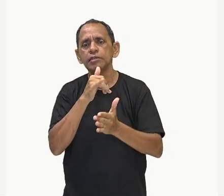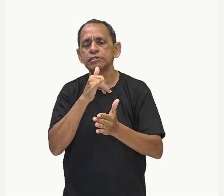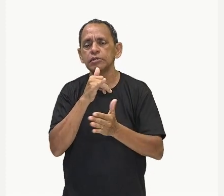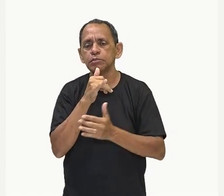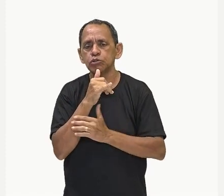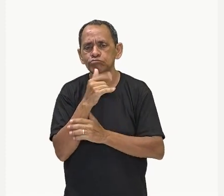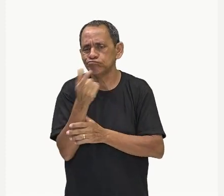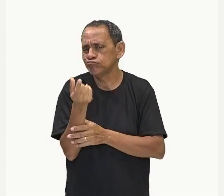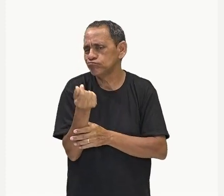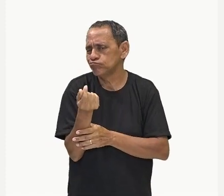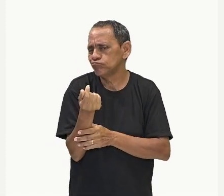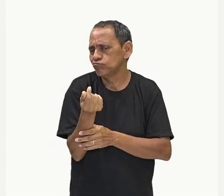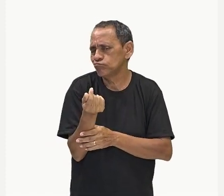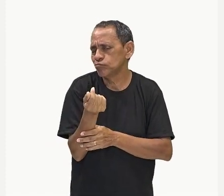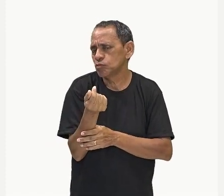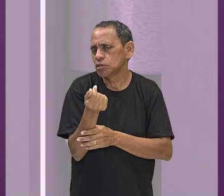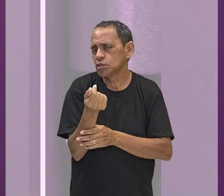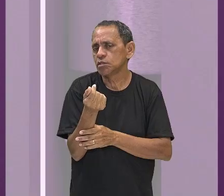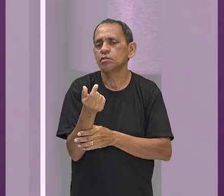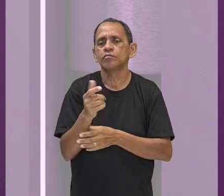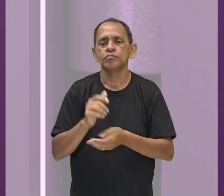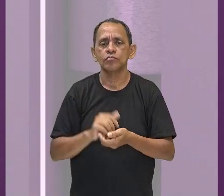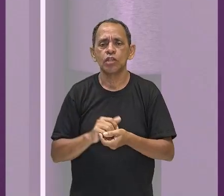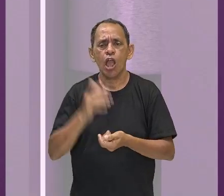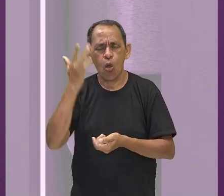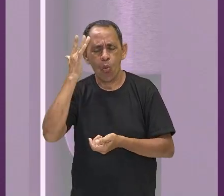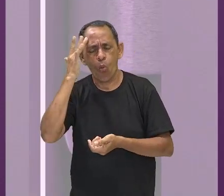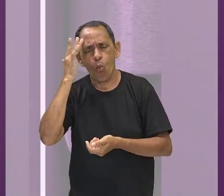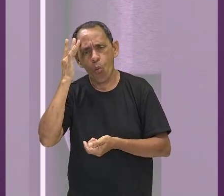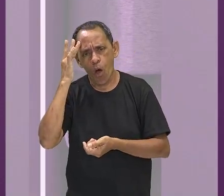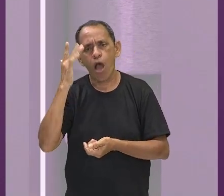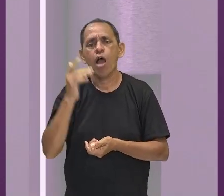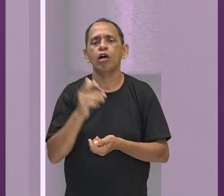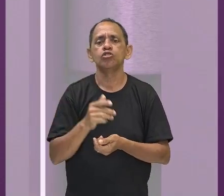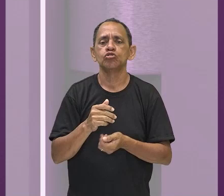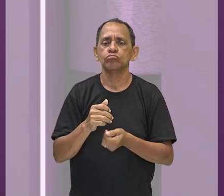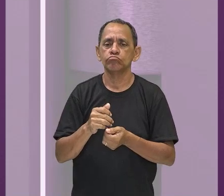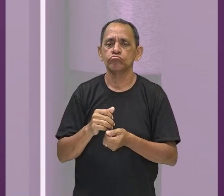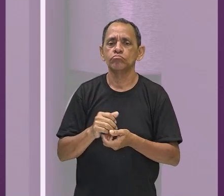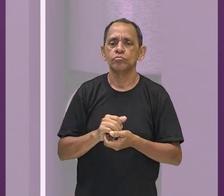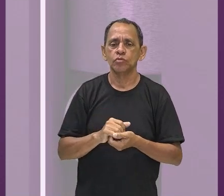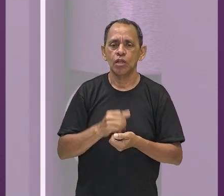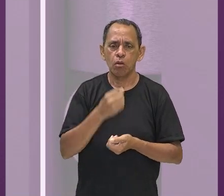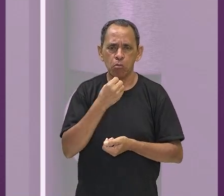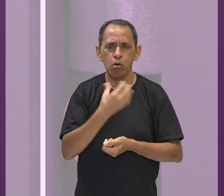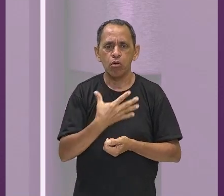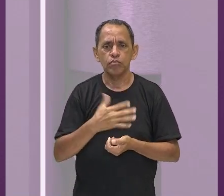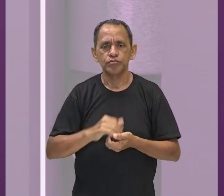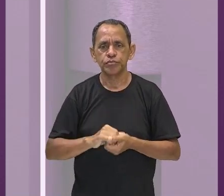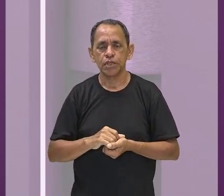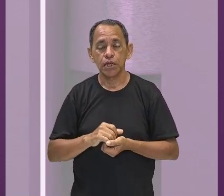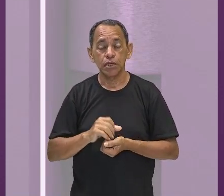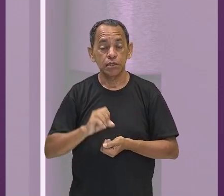seja um pouquinho mais fácil para você entender. Vamos lá. Se você tem em dinheiro R$